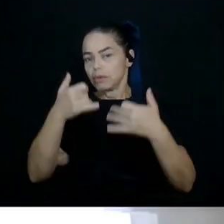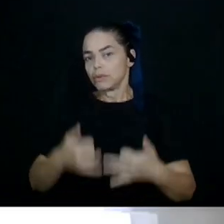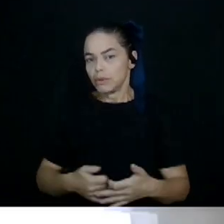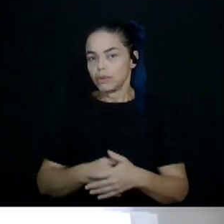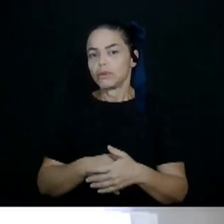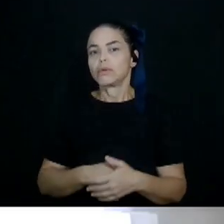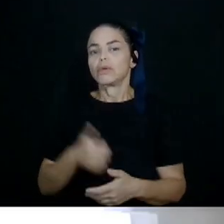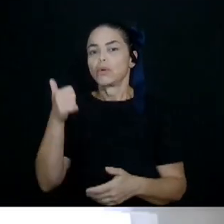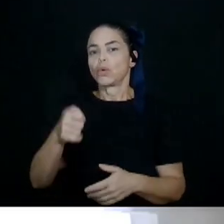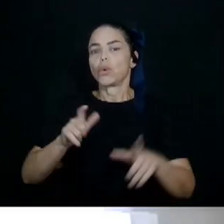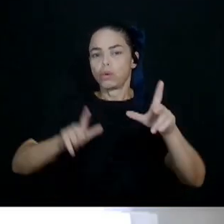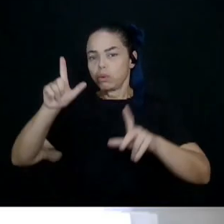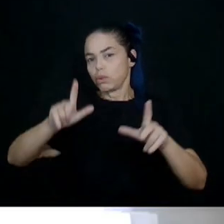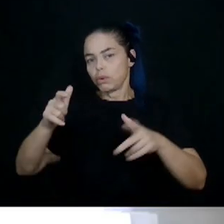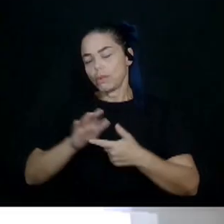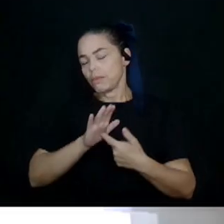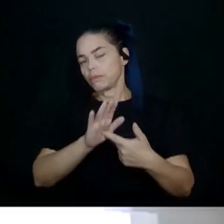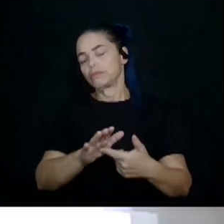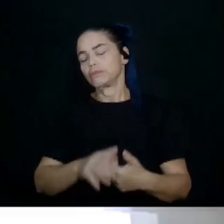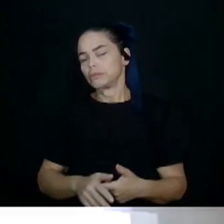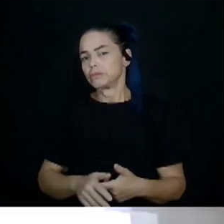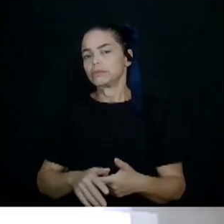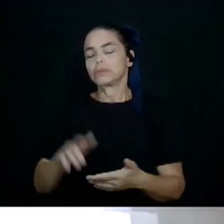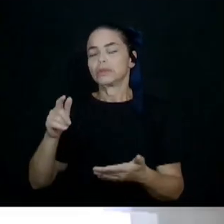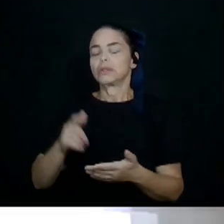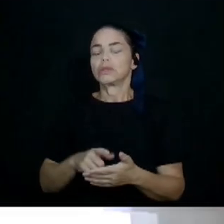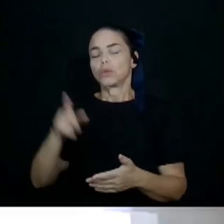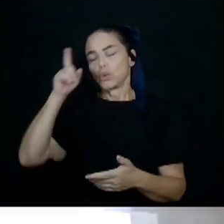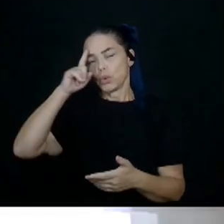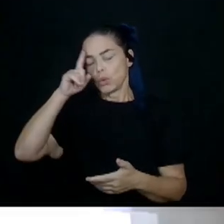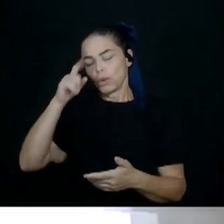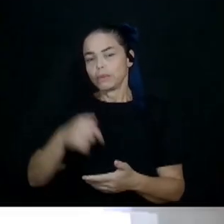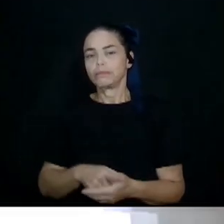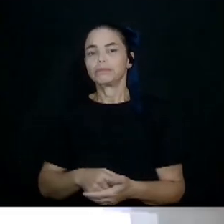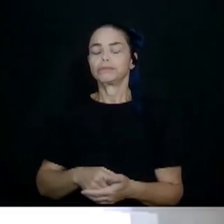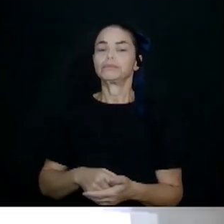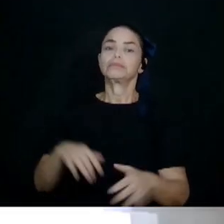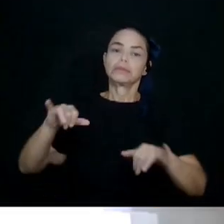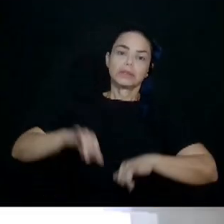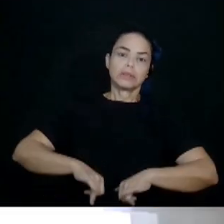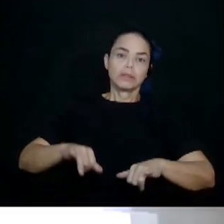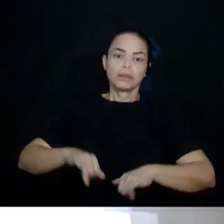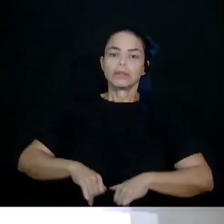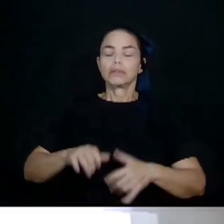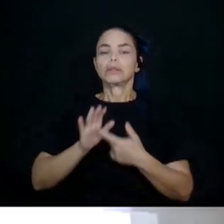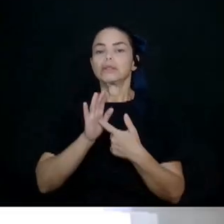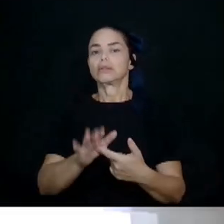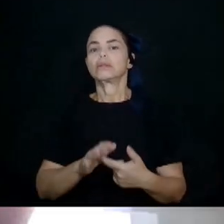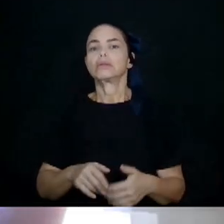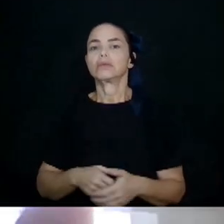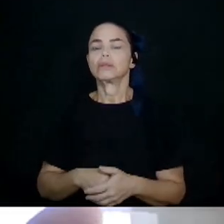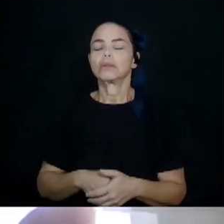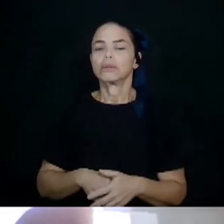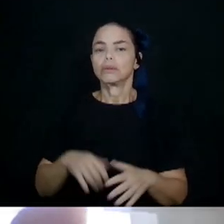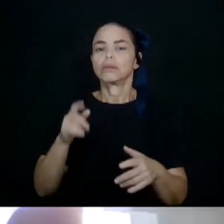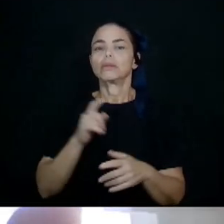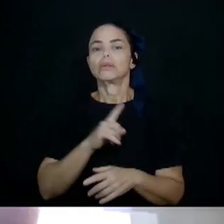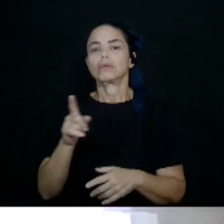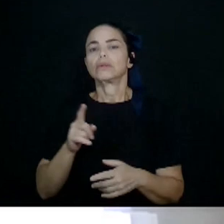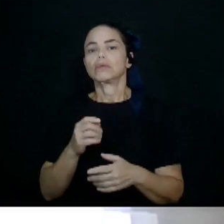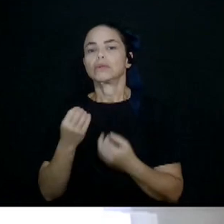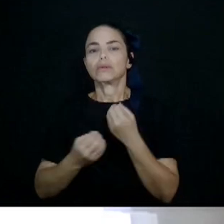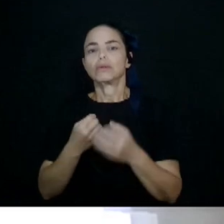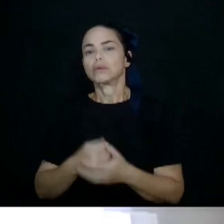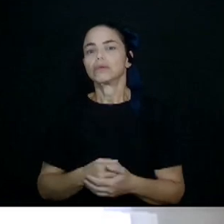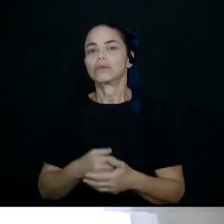TV, eles mostram ali a rotina, aí a pessoa que sofre do transtorno, ela mostra o nível de sofrimento, só que foi o que foi comentado,